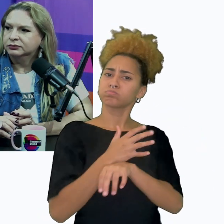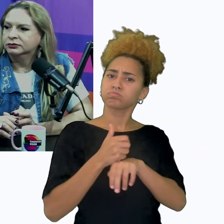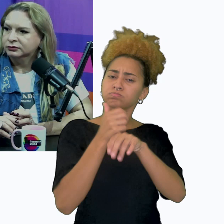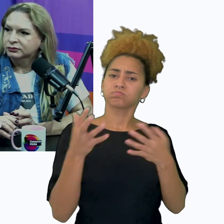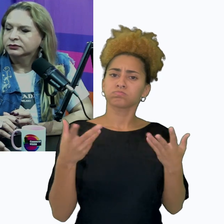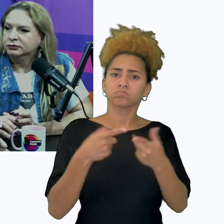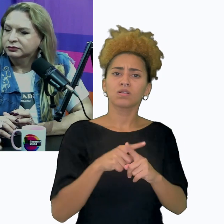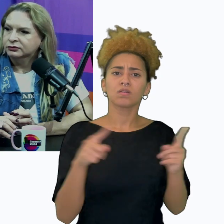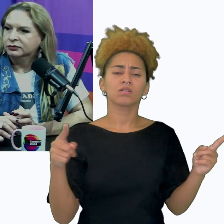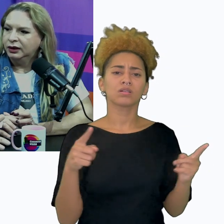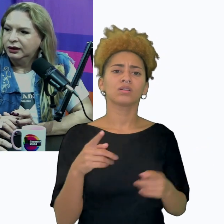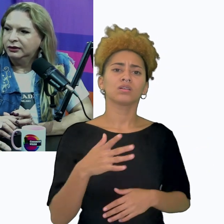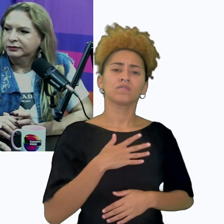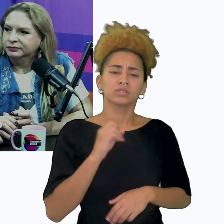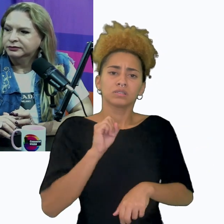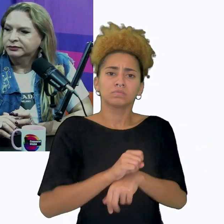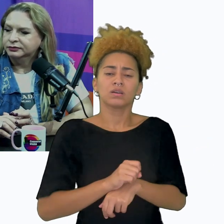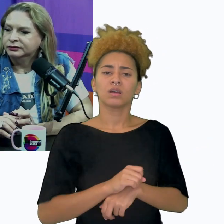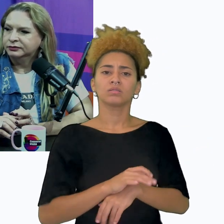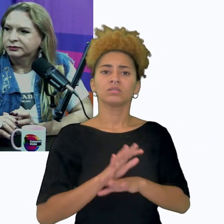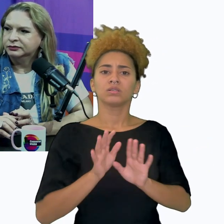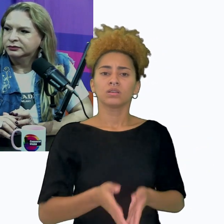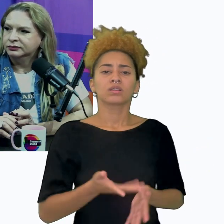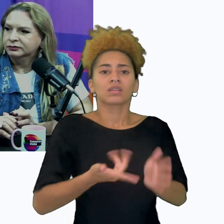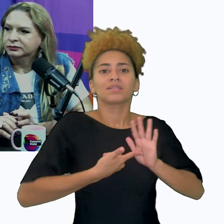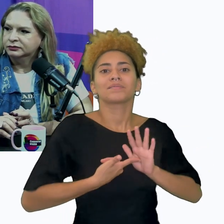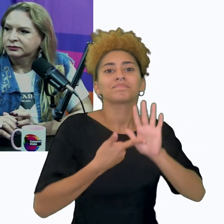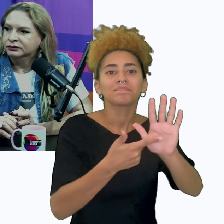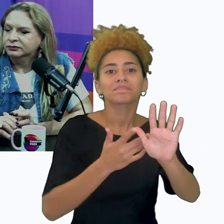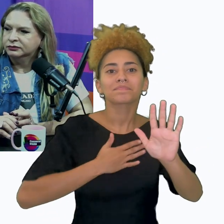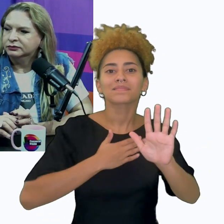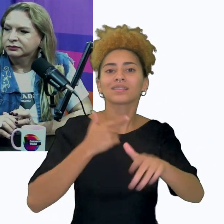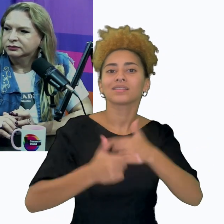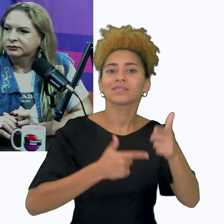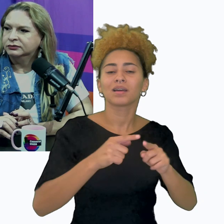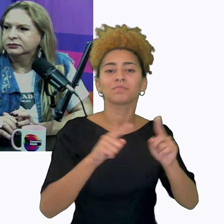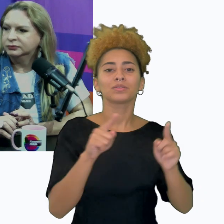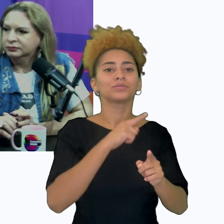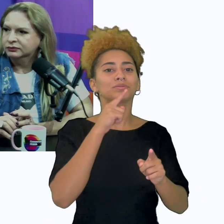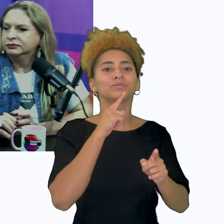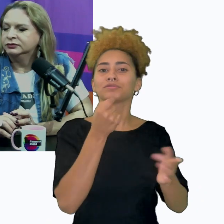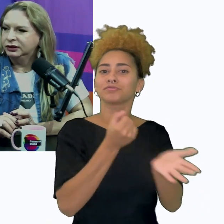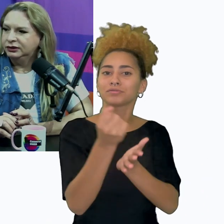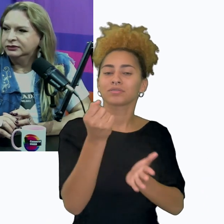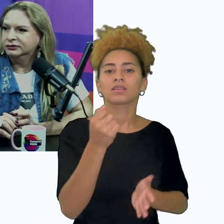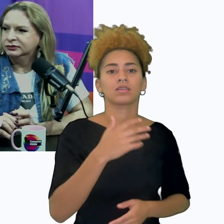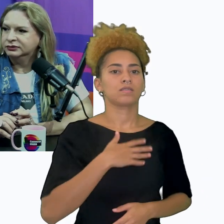entendeu? E tem um valor incrível. Você tá ali parado, morrendo, querendo mostrar uma coisa que você nunca mais vai poder fazer.